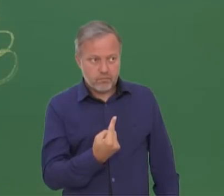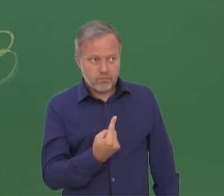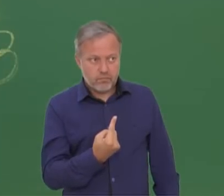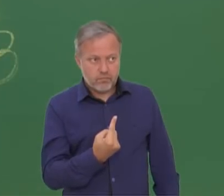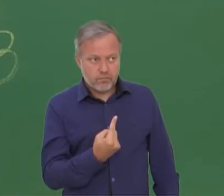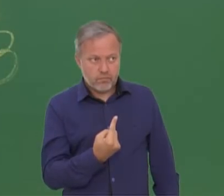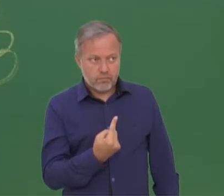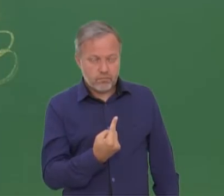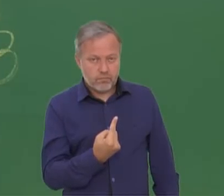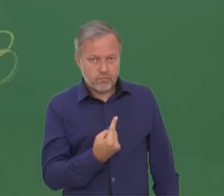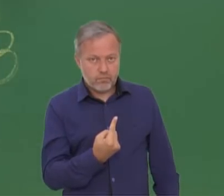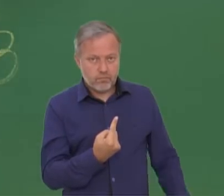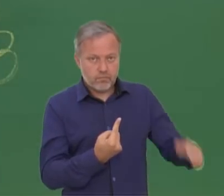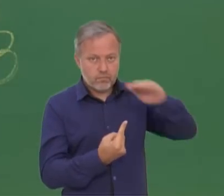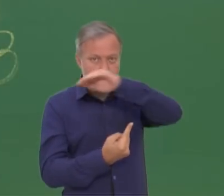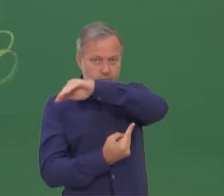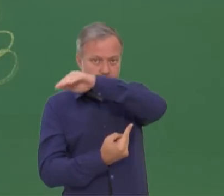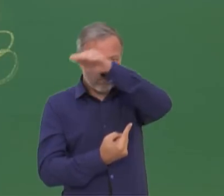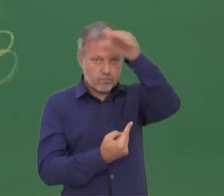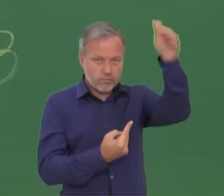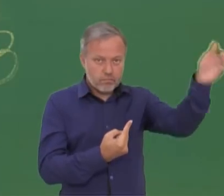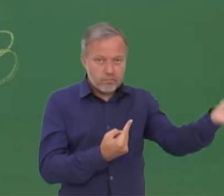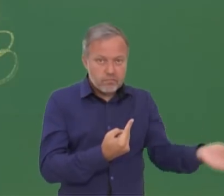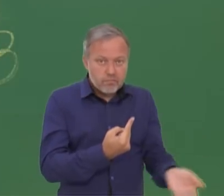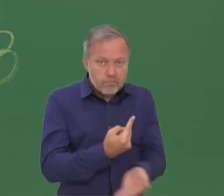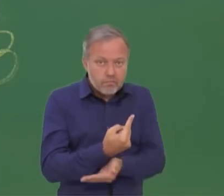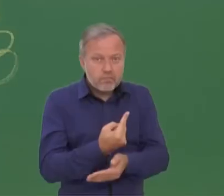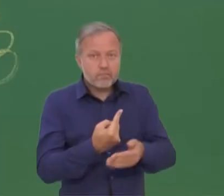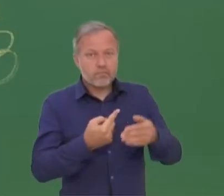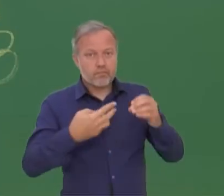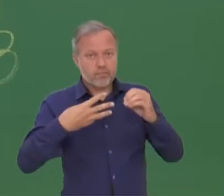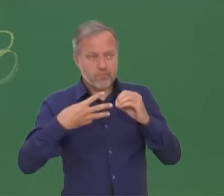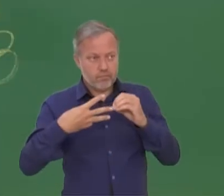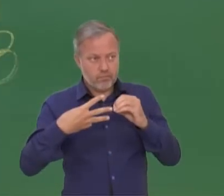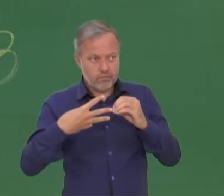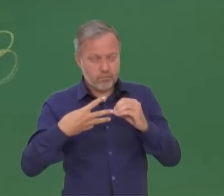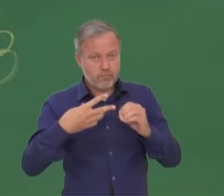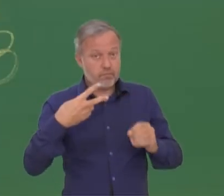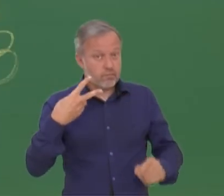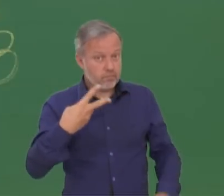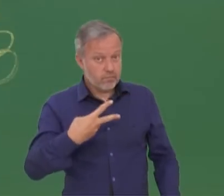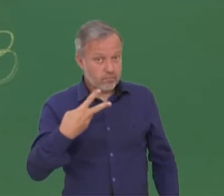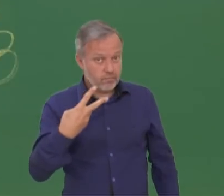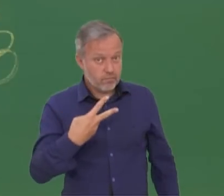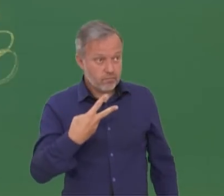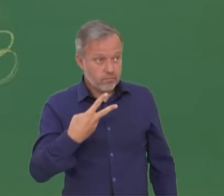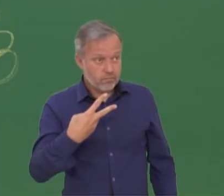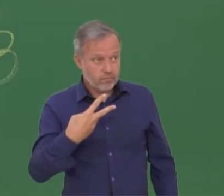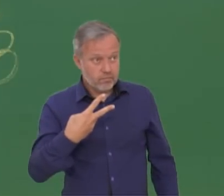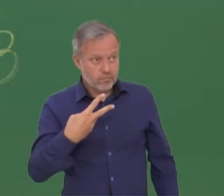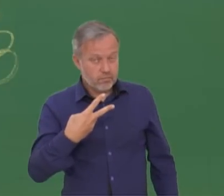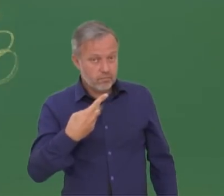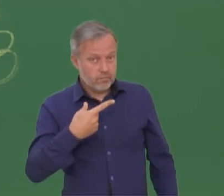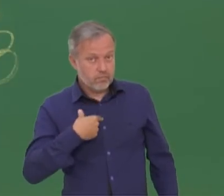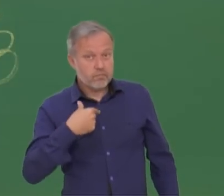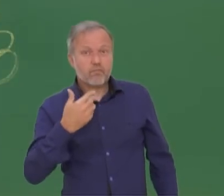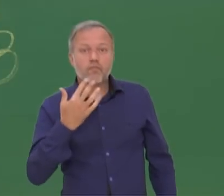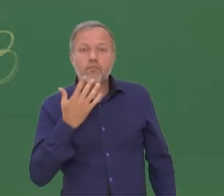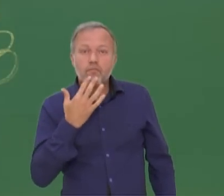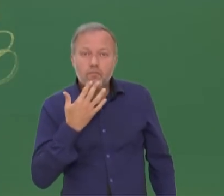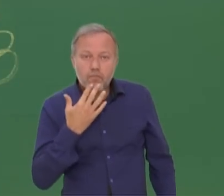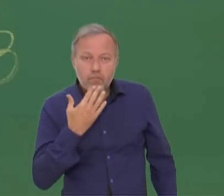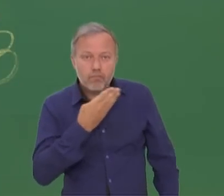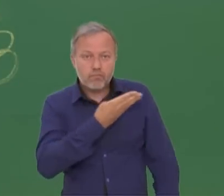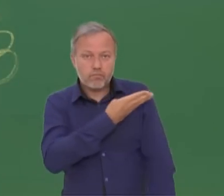vocês, que é a parte mais externa. O número 2 eu fiz com uma outra cor, no caso aqui